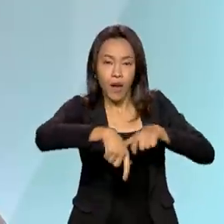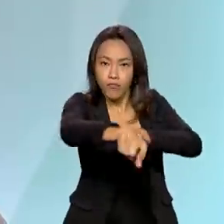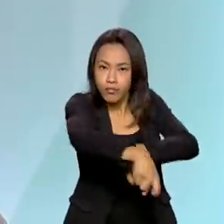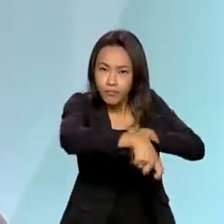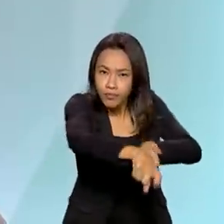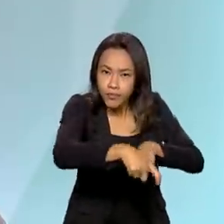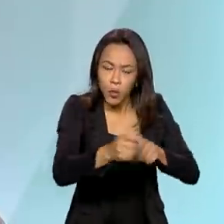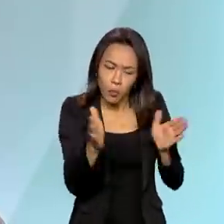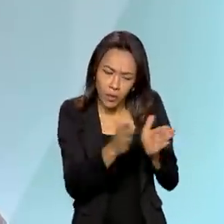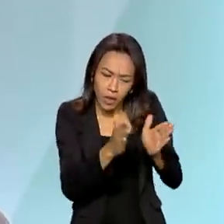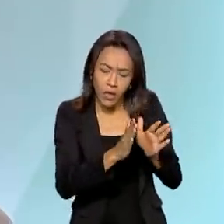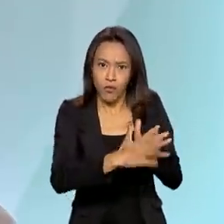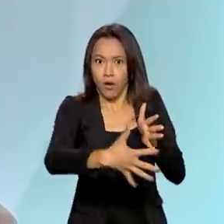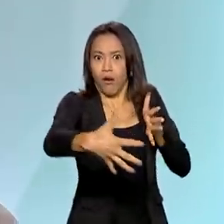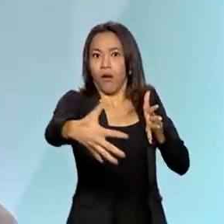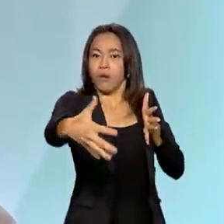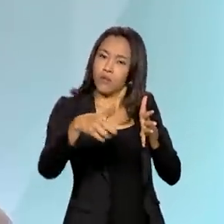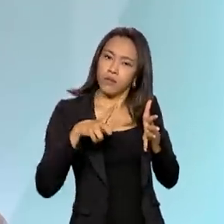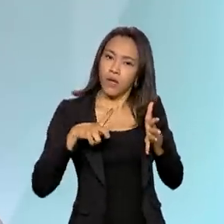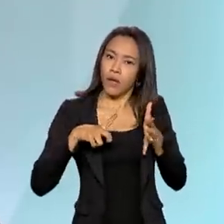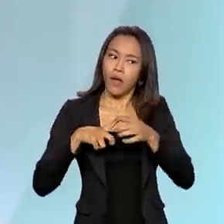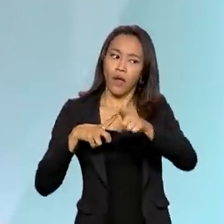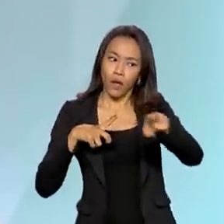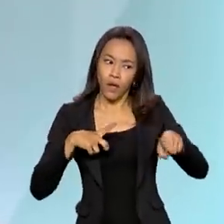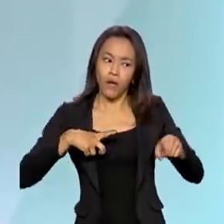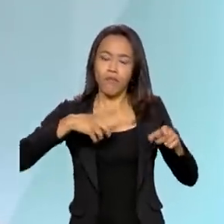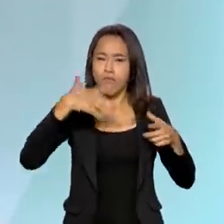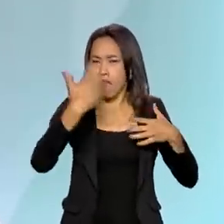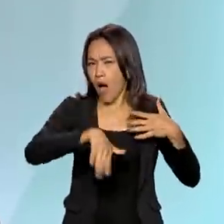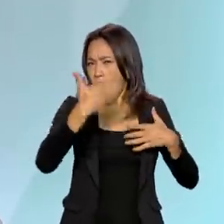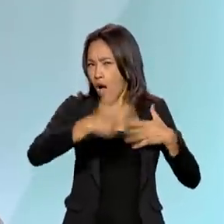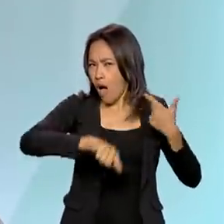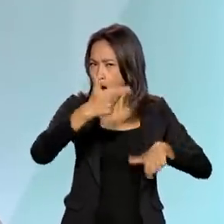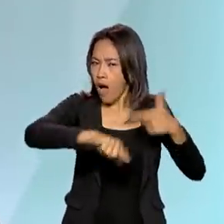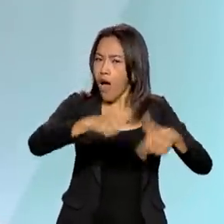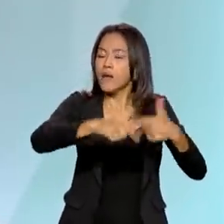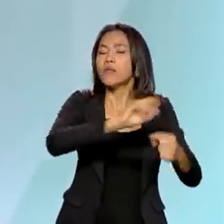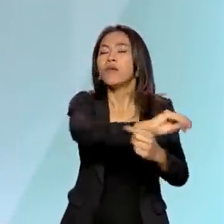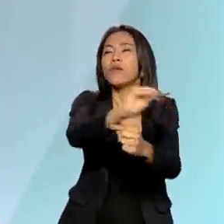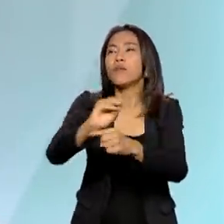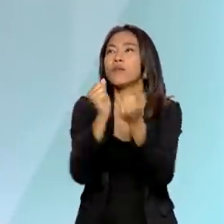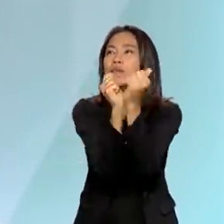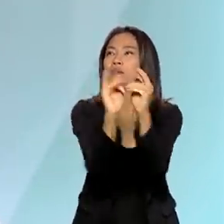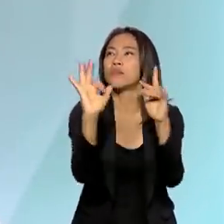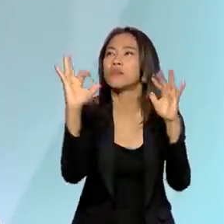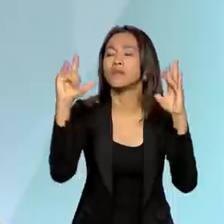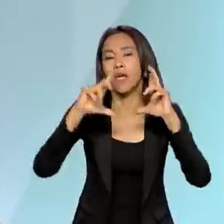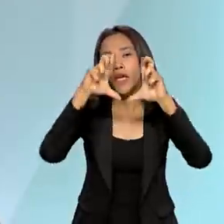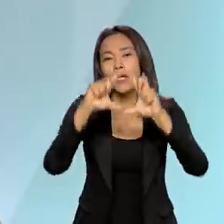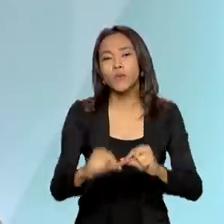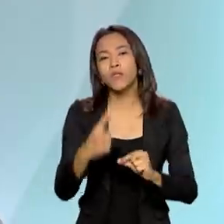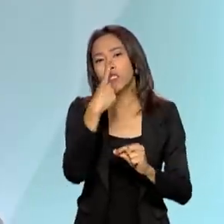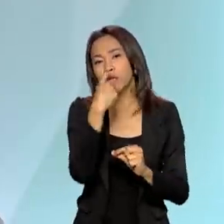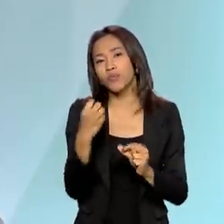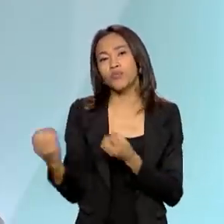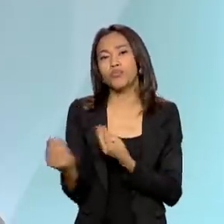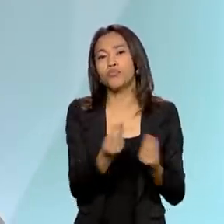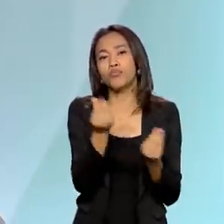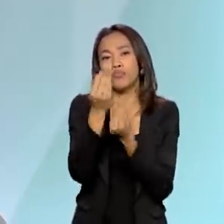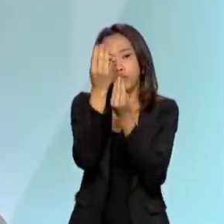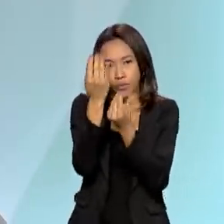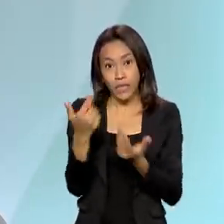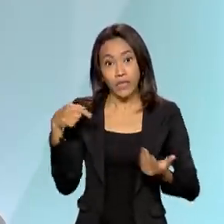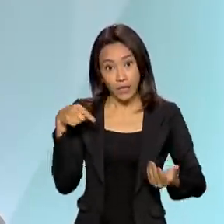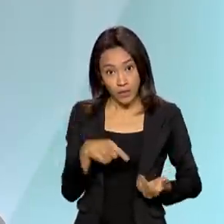grande produtor tem a capacidade de produzir muito, protegendo o meio ambiente, reduzindo as suas emissões. Isso é bastante importante.